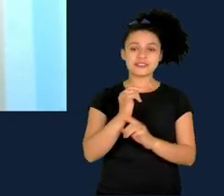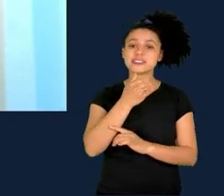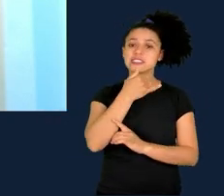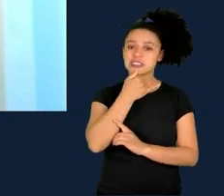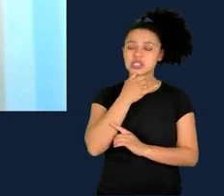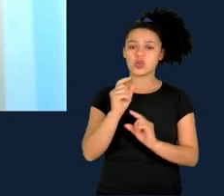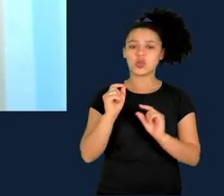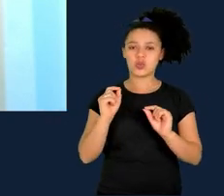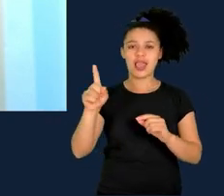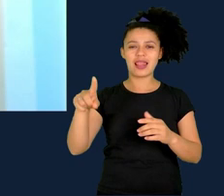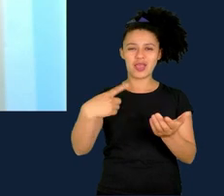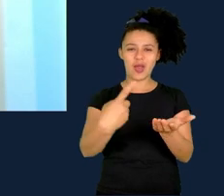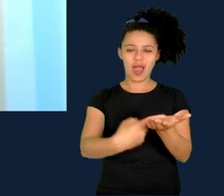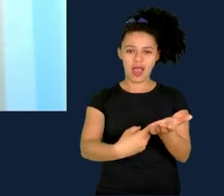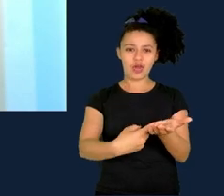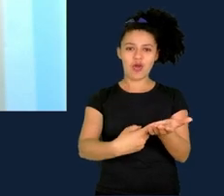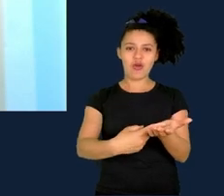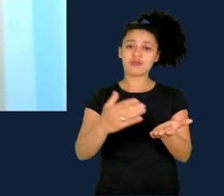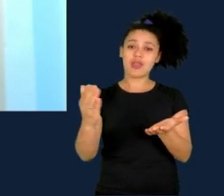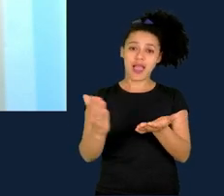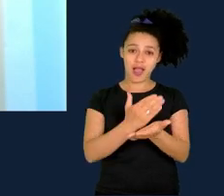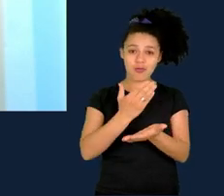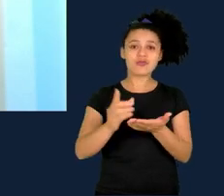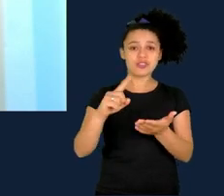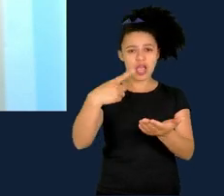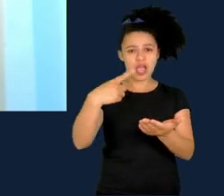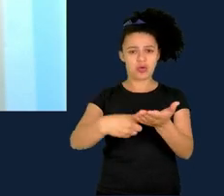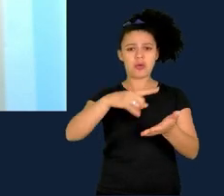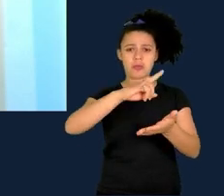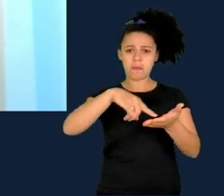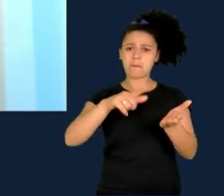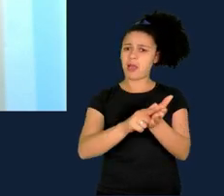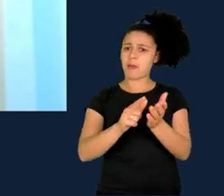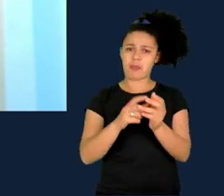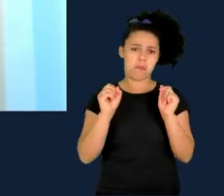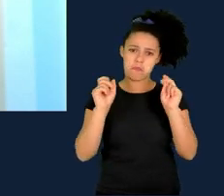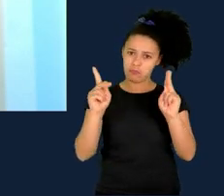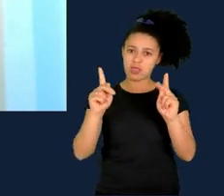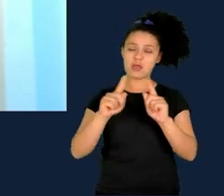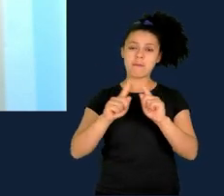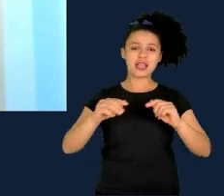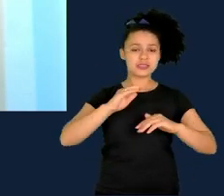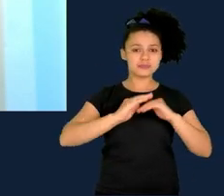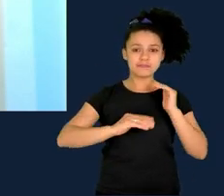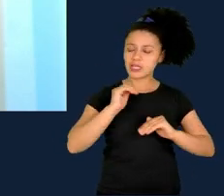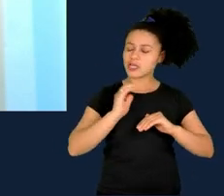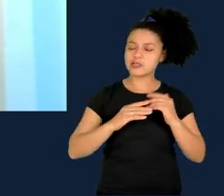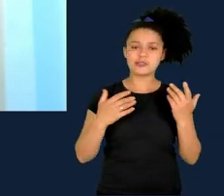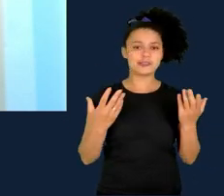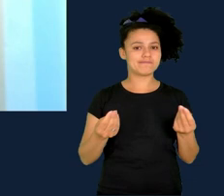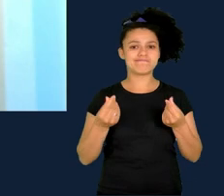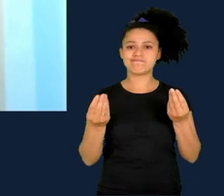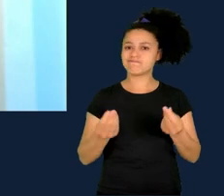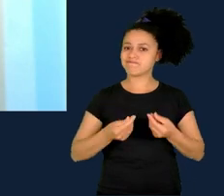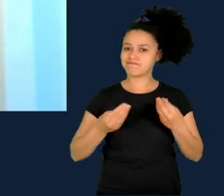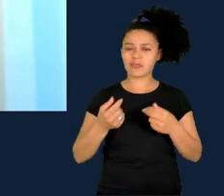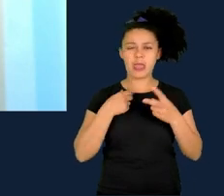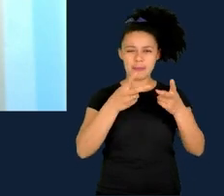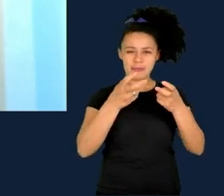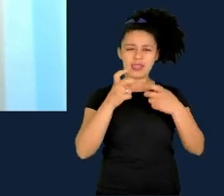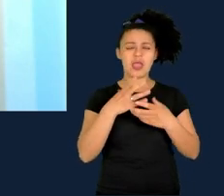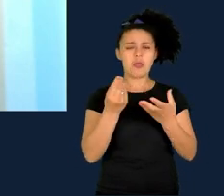são postos em prática, né? Eu acho que isso é o mais desafiador, né? Ter vários parentes aí